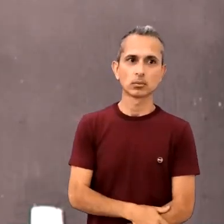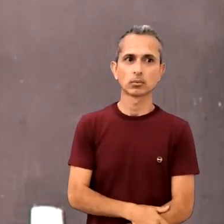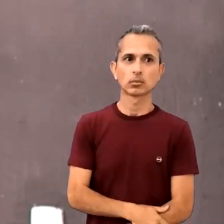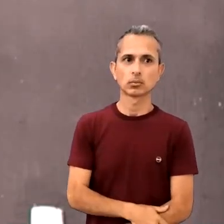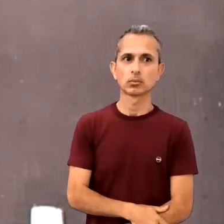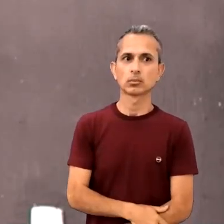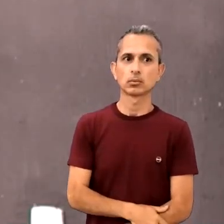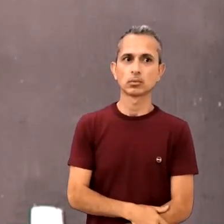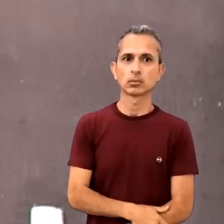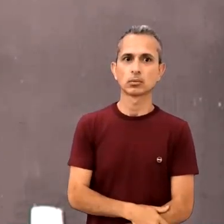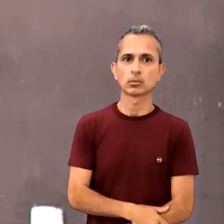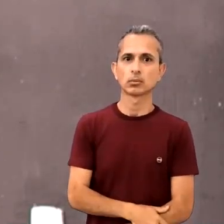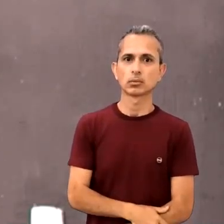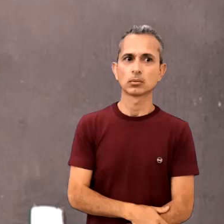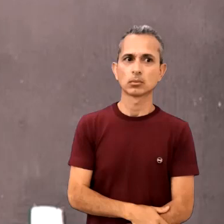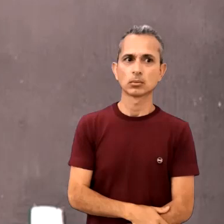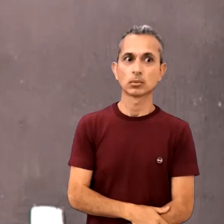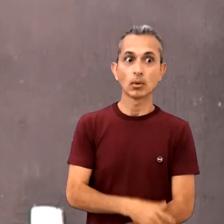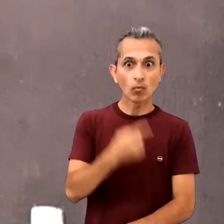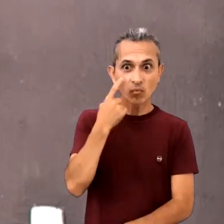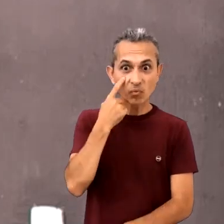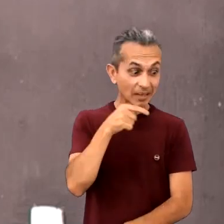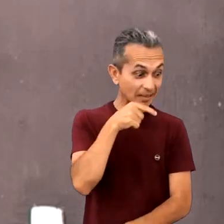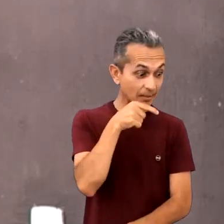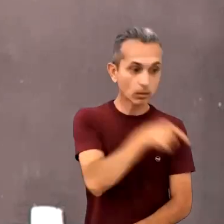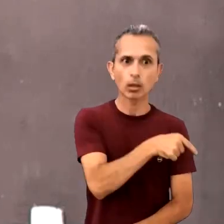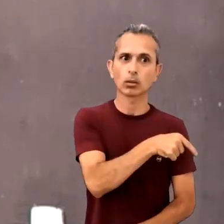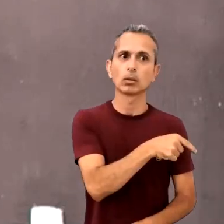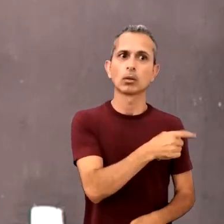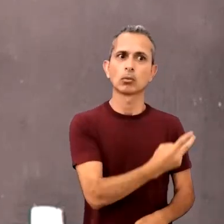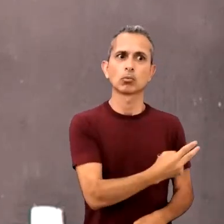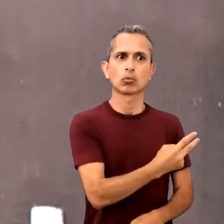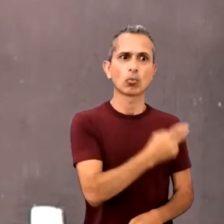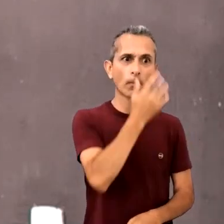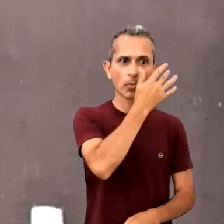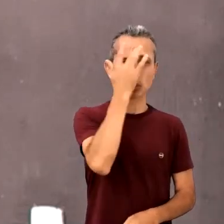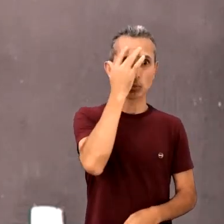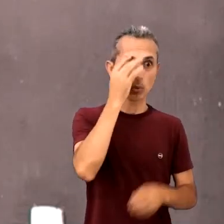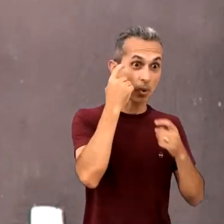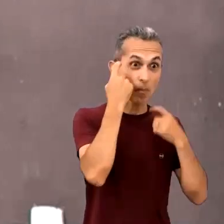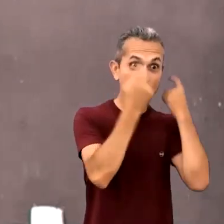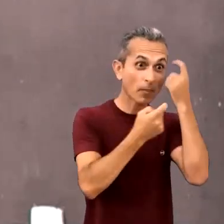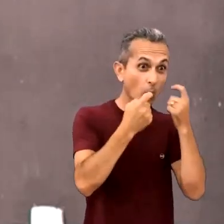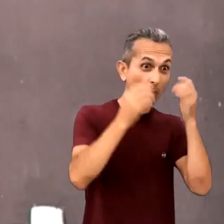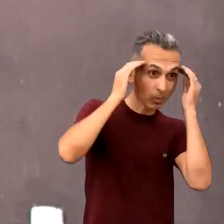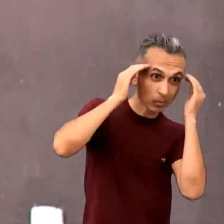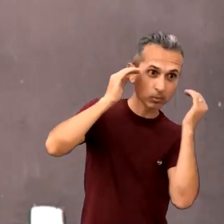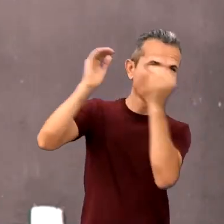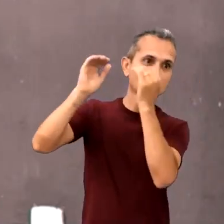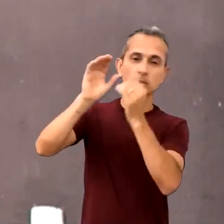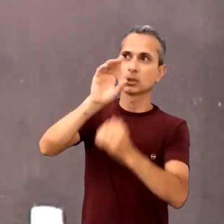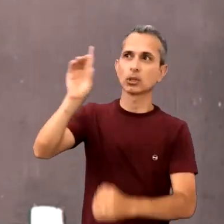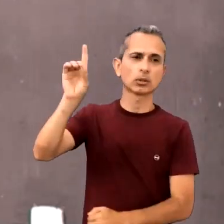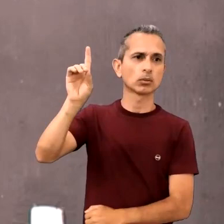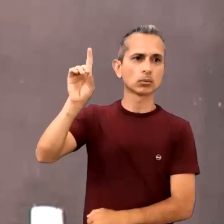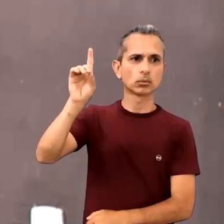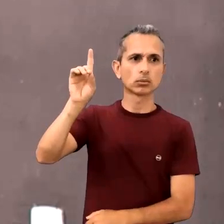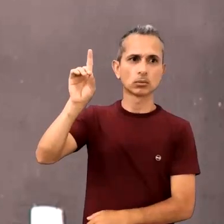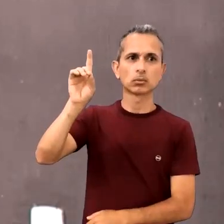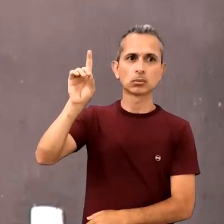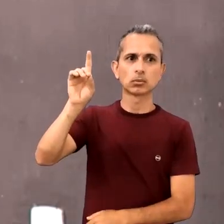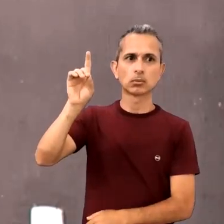O que nós vemos aqui são duas pessoas preocupadas em obedecer a Deus. O que manteve